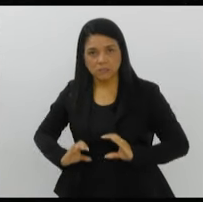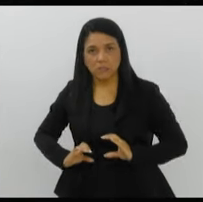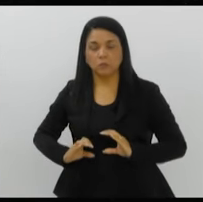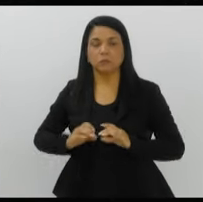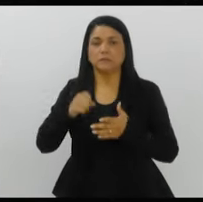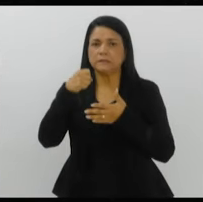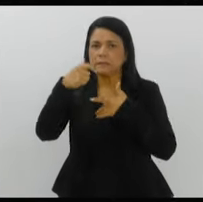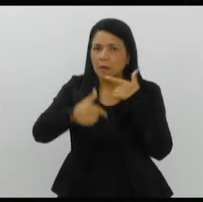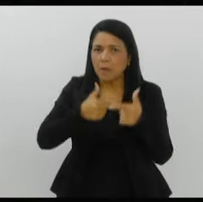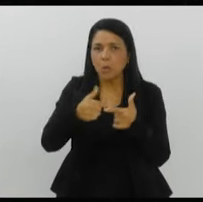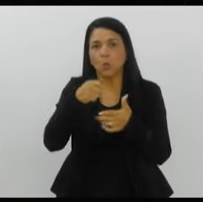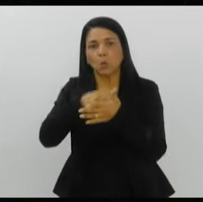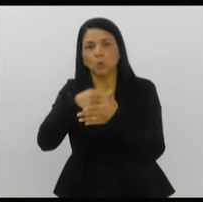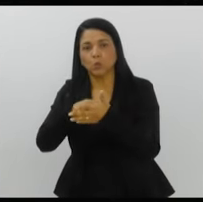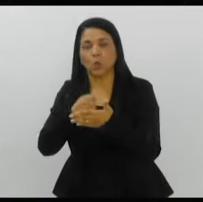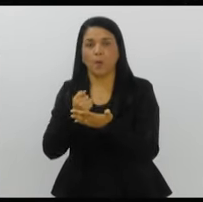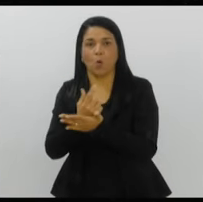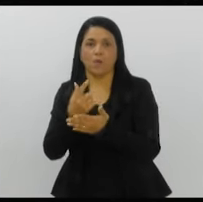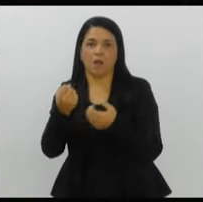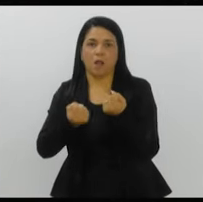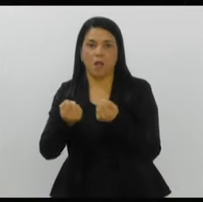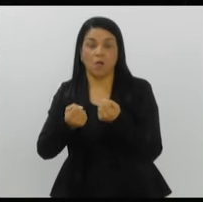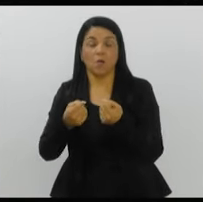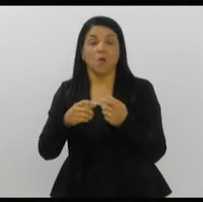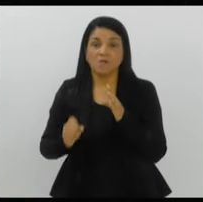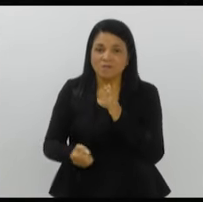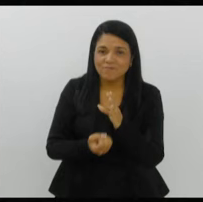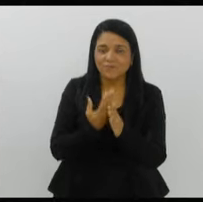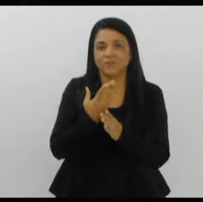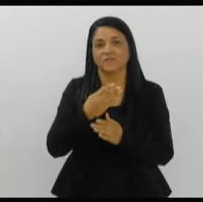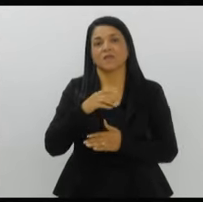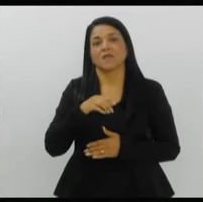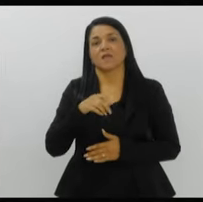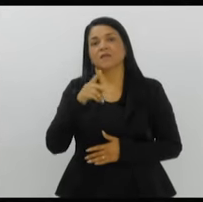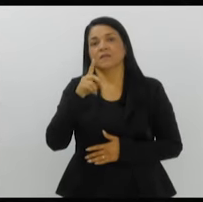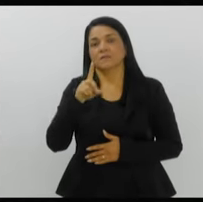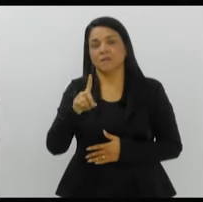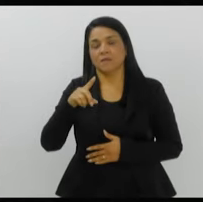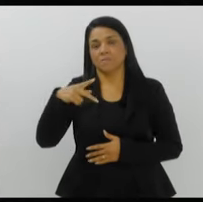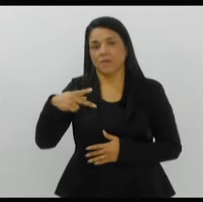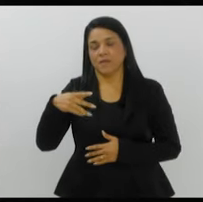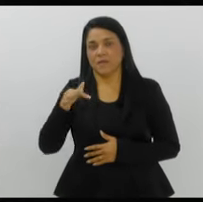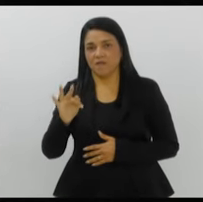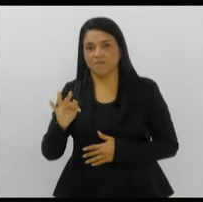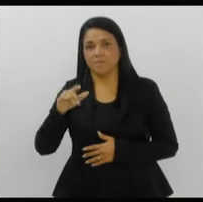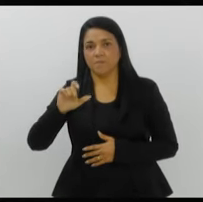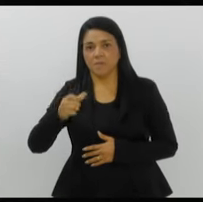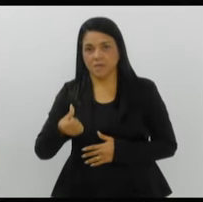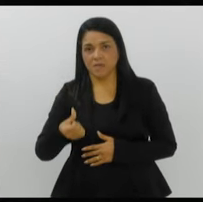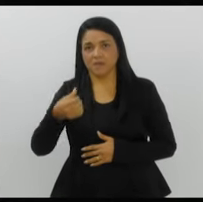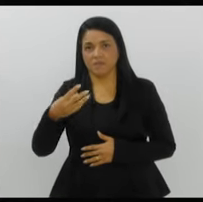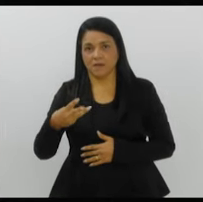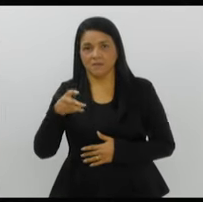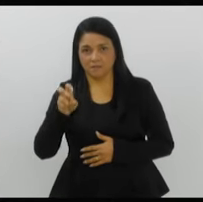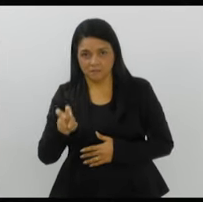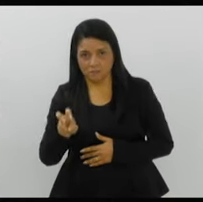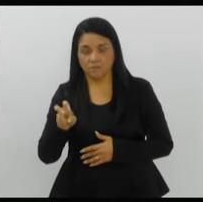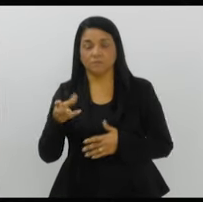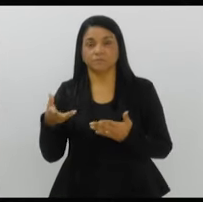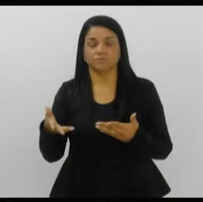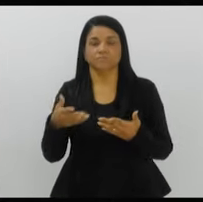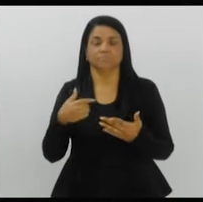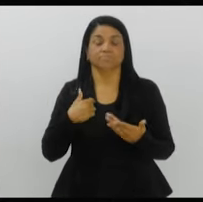ter aquilo ali. Por quê? Criaram uma DPF 635, senhor presidente. Voltando nela aqui mais uma vez, sem querer ser